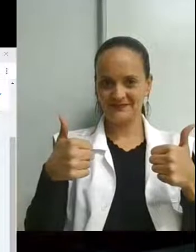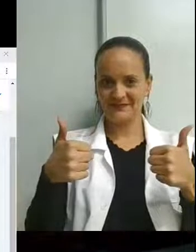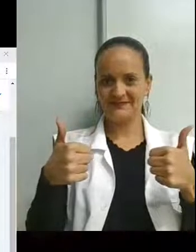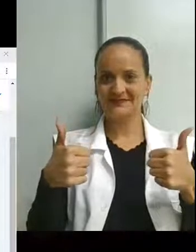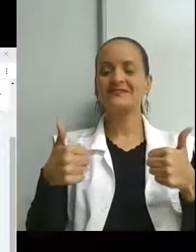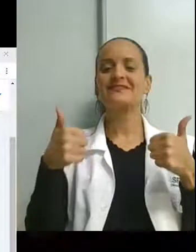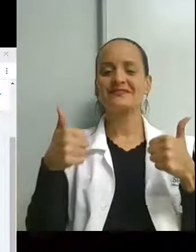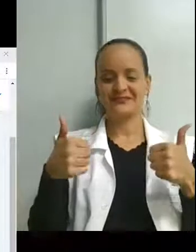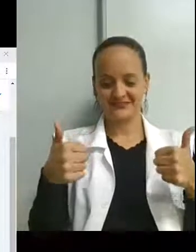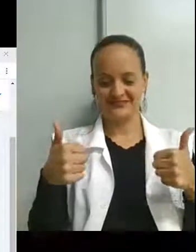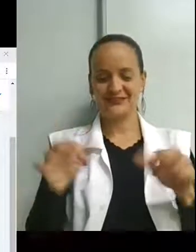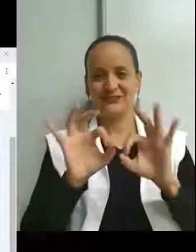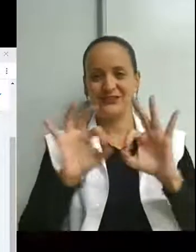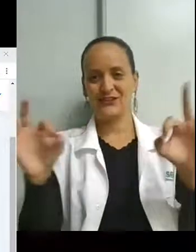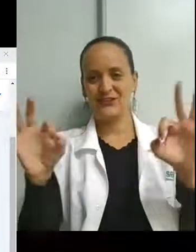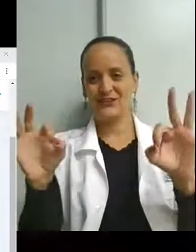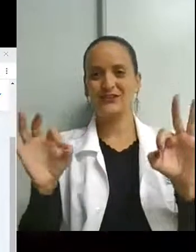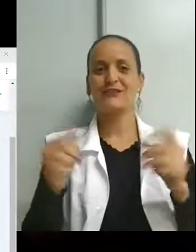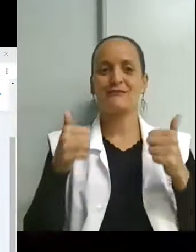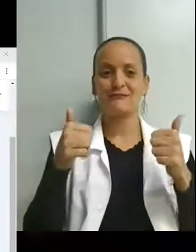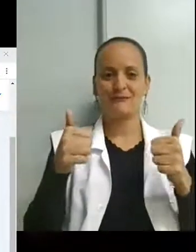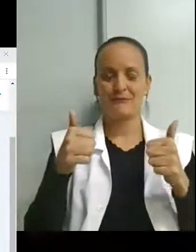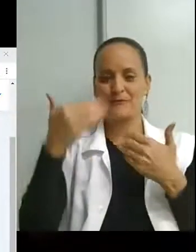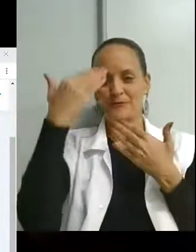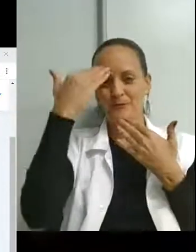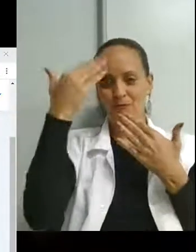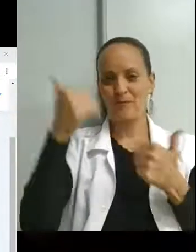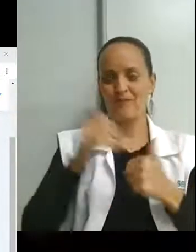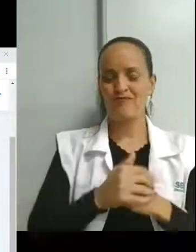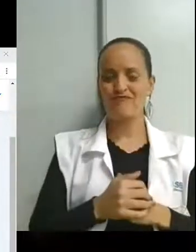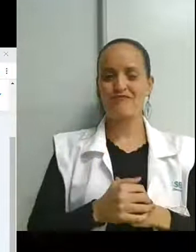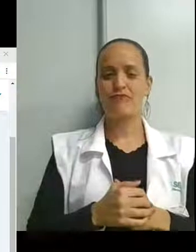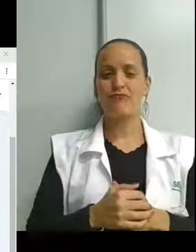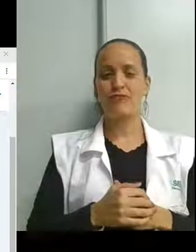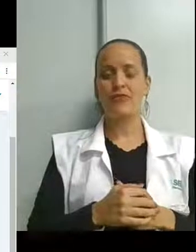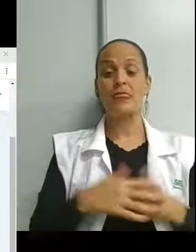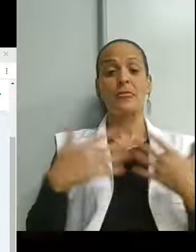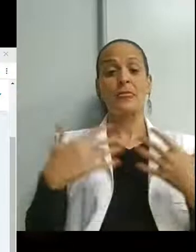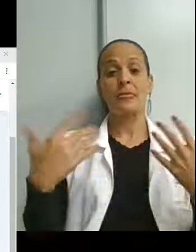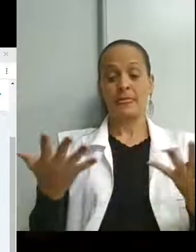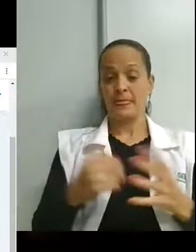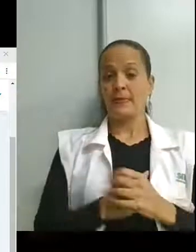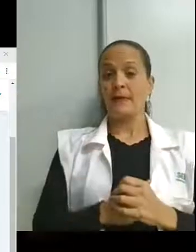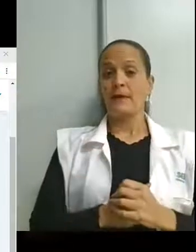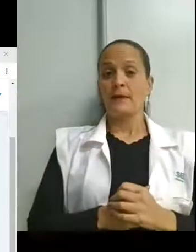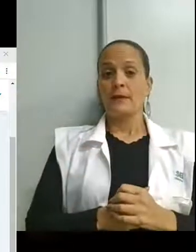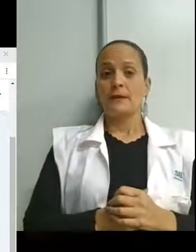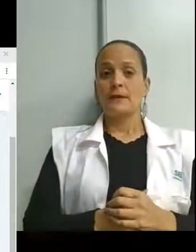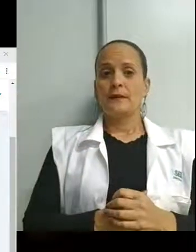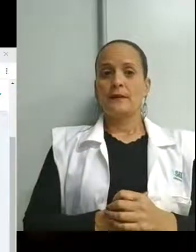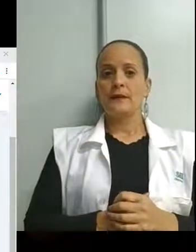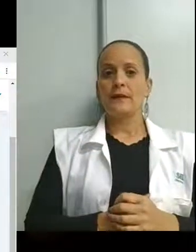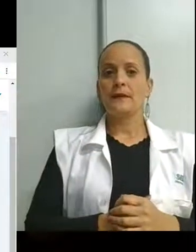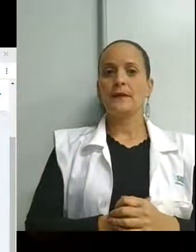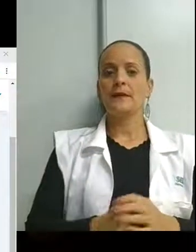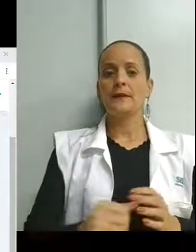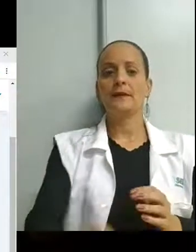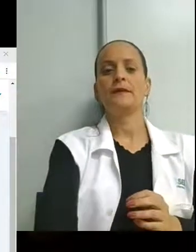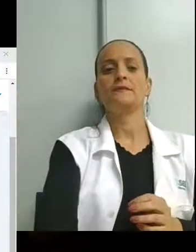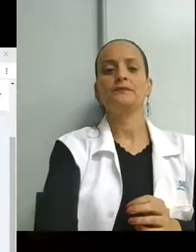Pronto, agora tá jóia, tá certo. Ah, obrigado. Então, pessoal, né, contextualizando aí com vocês, né, o